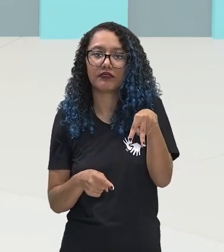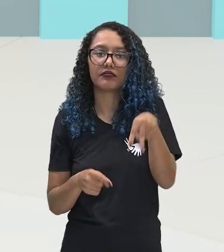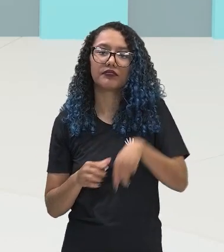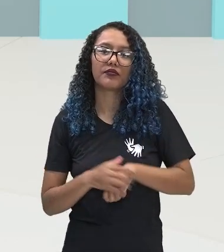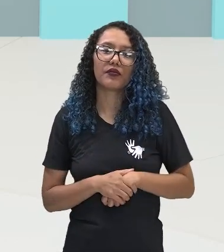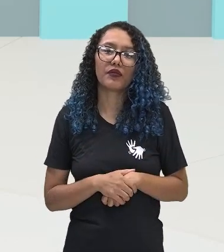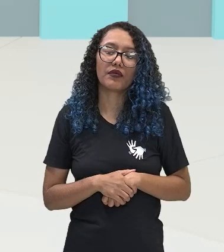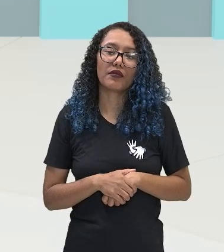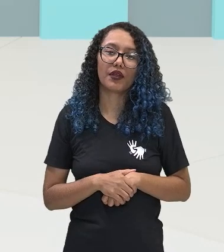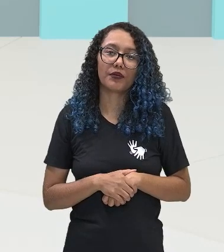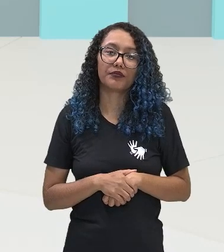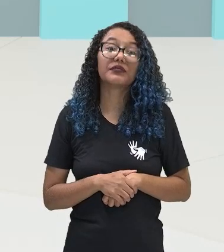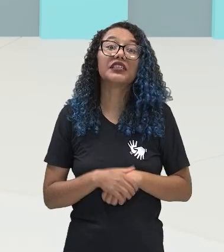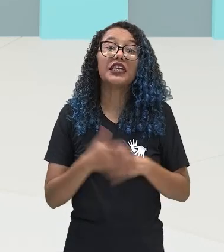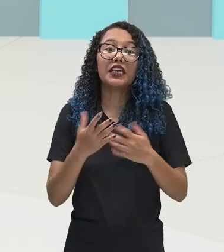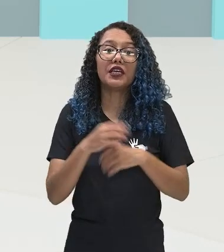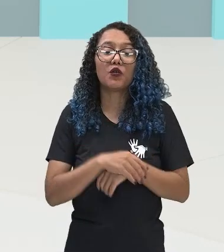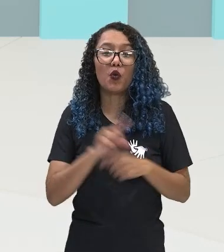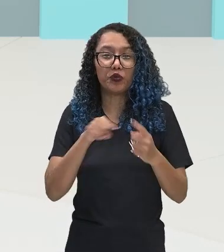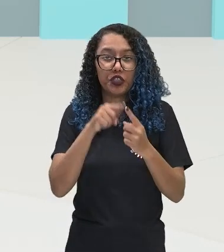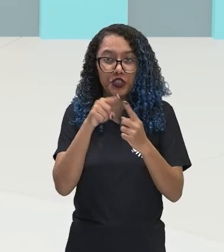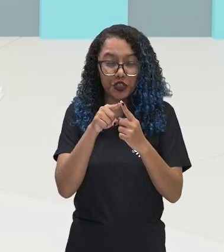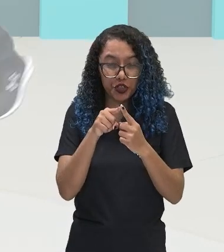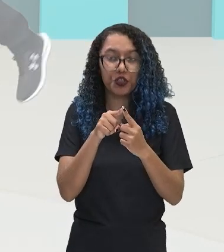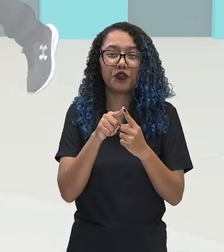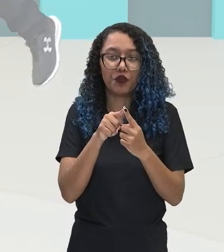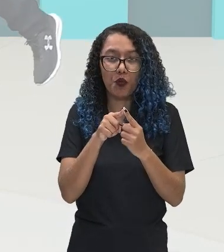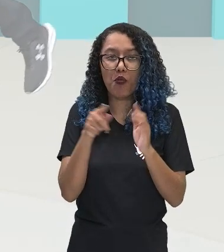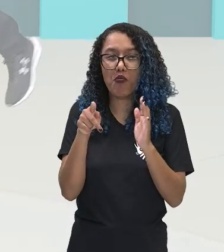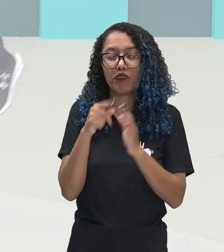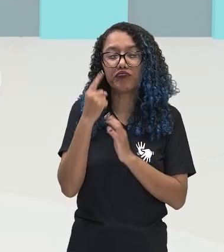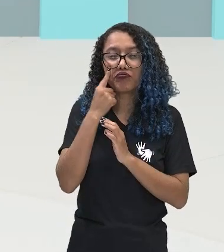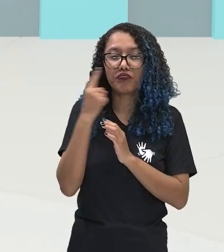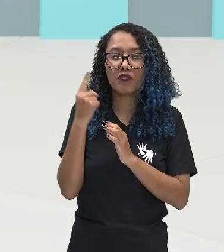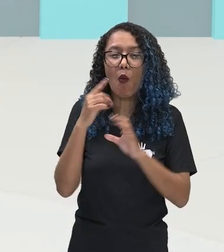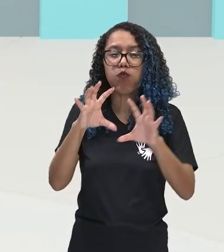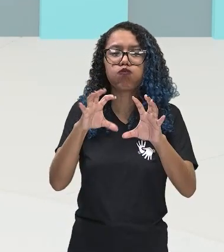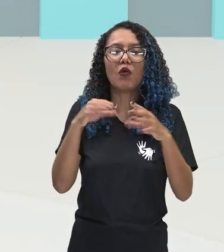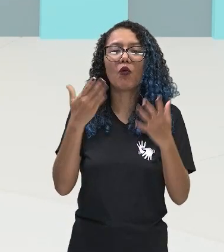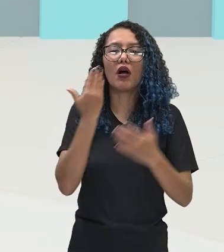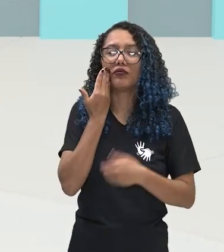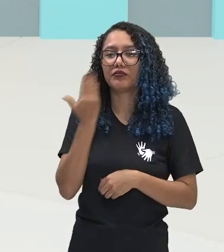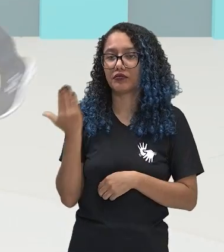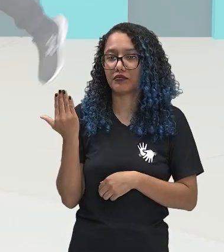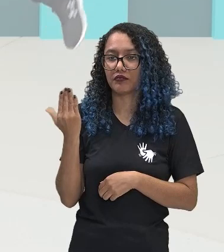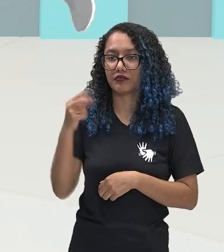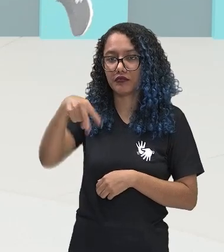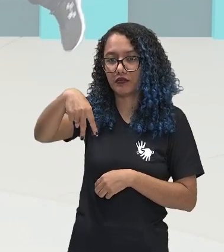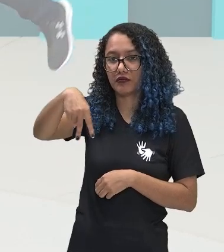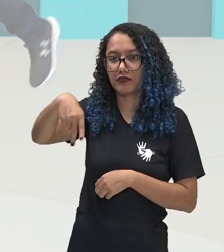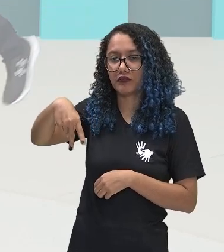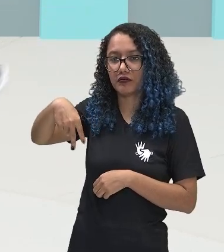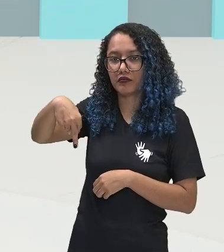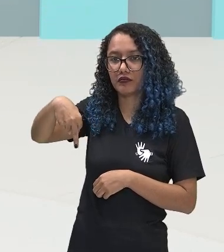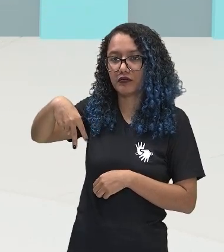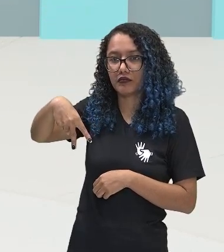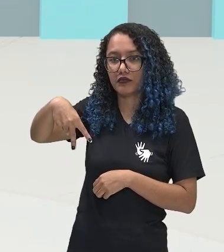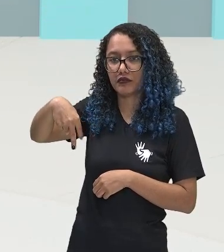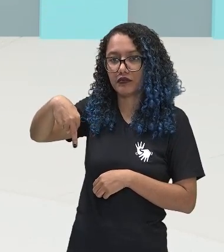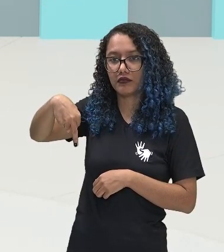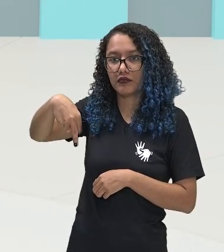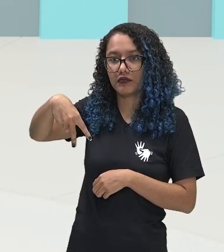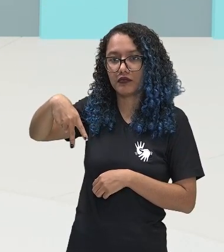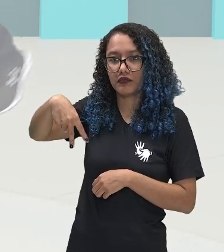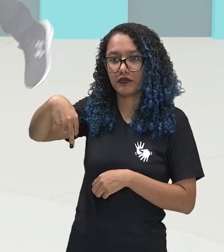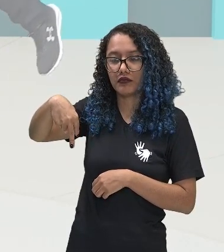músculos muito poderosos é de fazer isso daqui ó puxar a perna para trás Ó puxar fazer